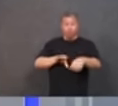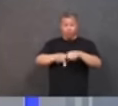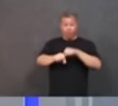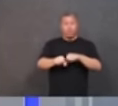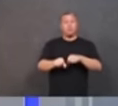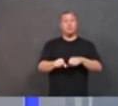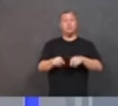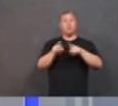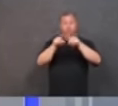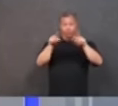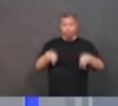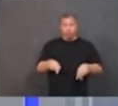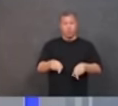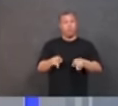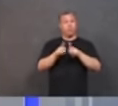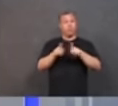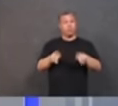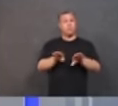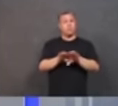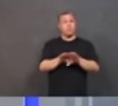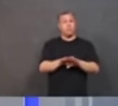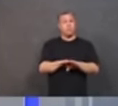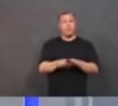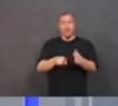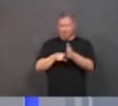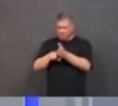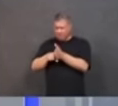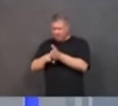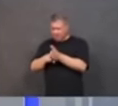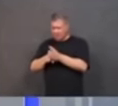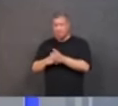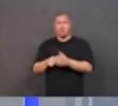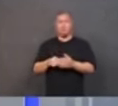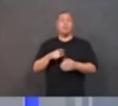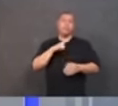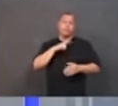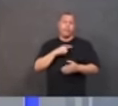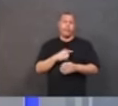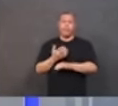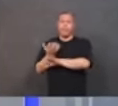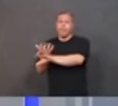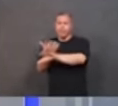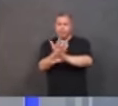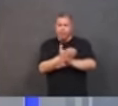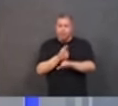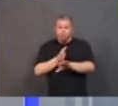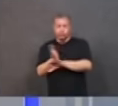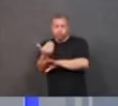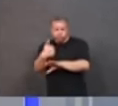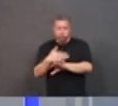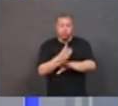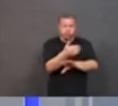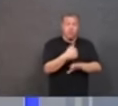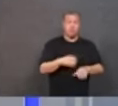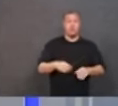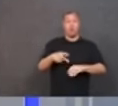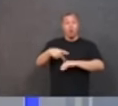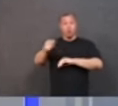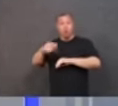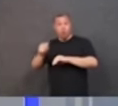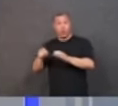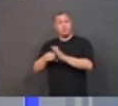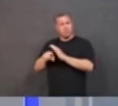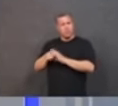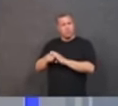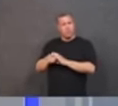A pesquisa ela é uma área que ela é transversal. Ela não é, a pós-graduação obrigatoriamente tem de fazer pesquisa, mas a pesquisa em si